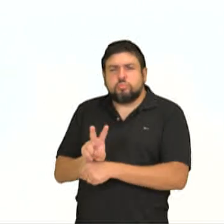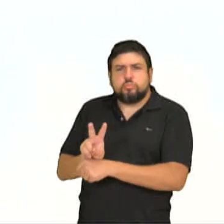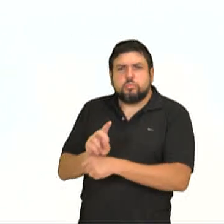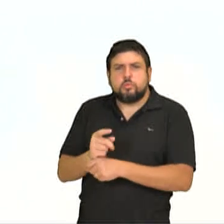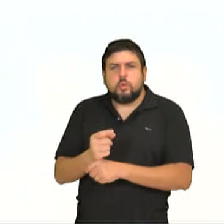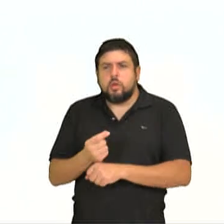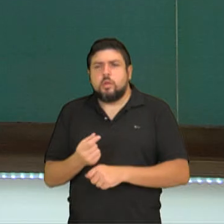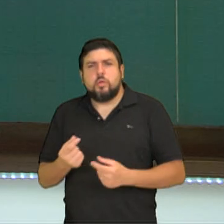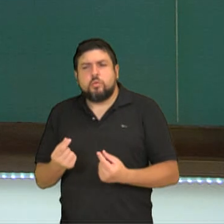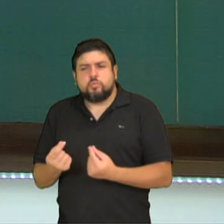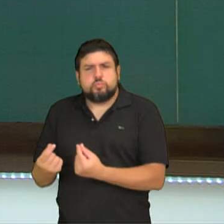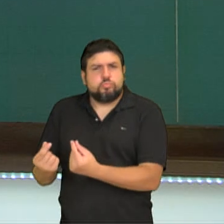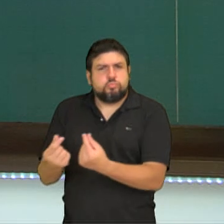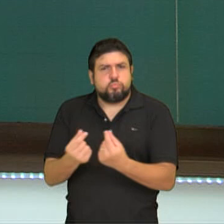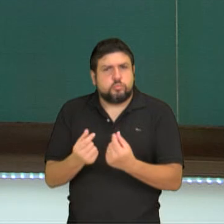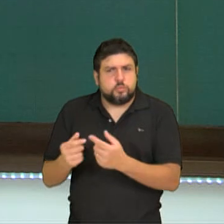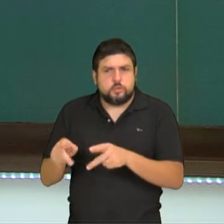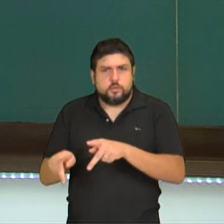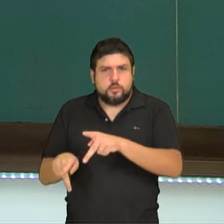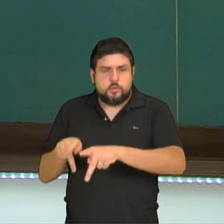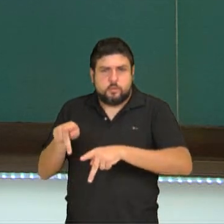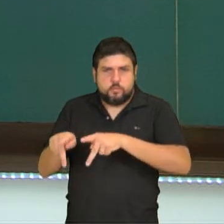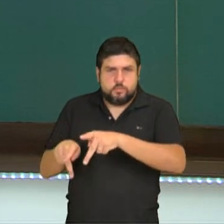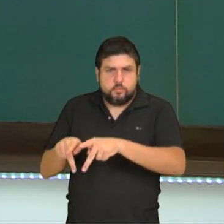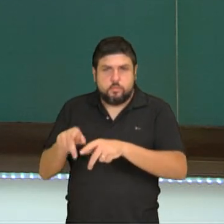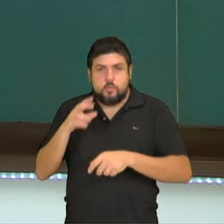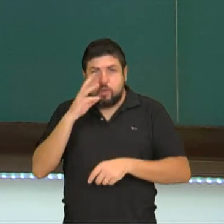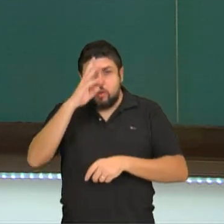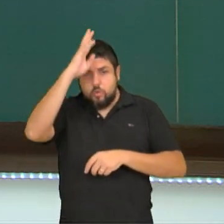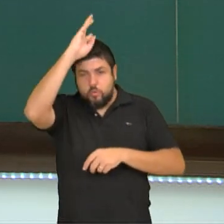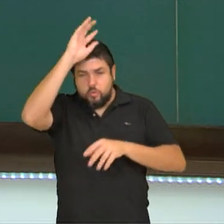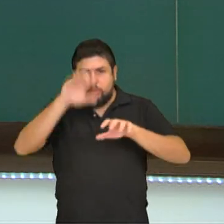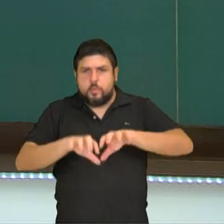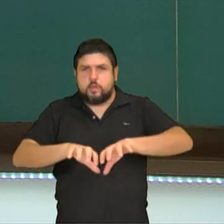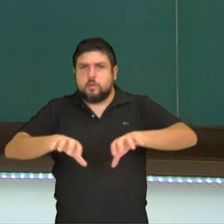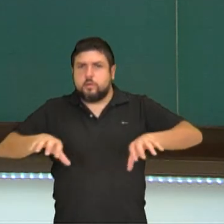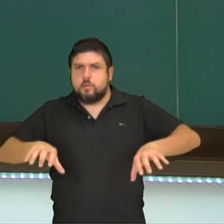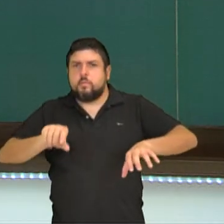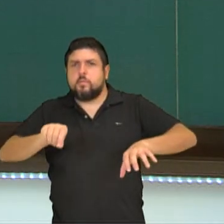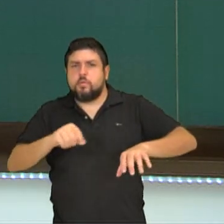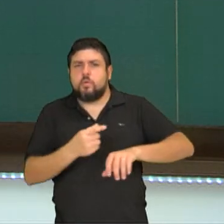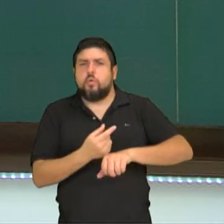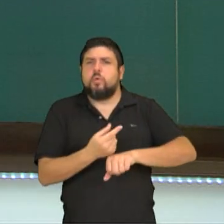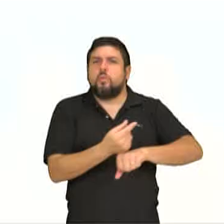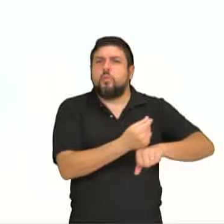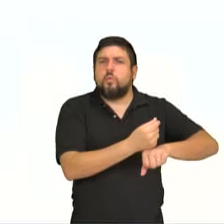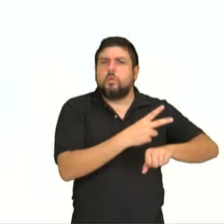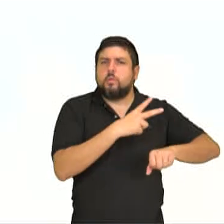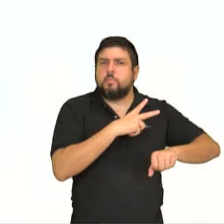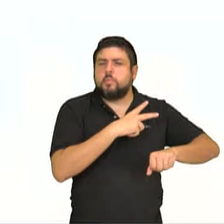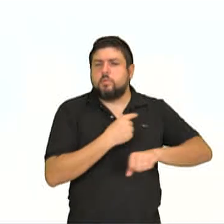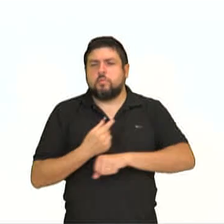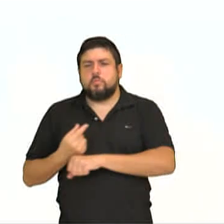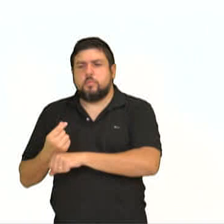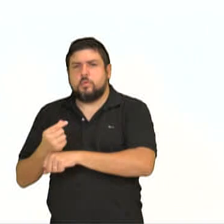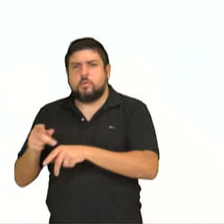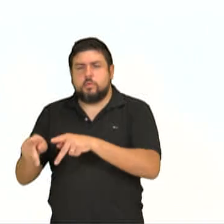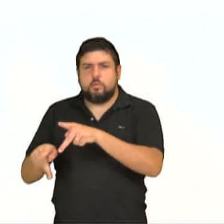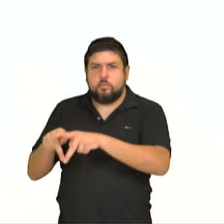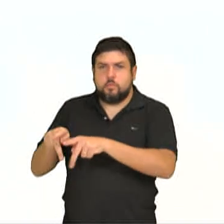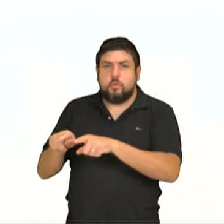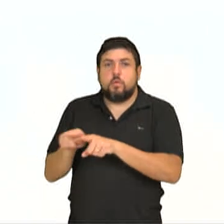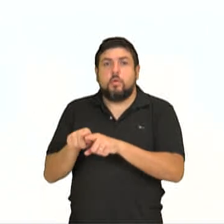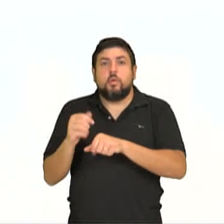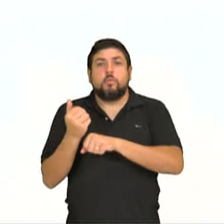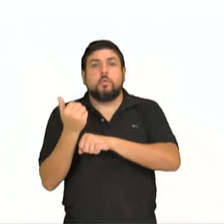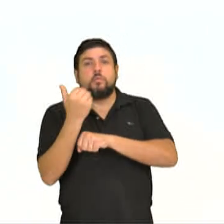seja, o dinheiro público. Roma, com a República, vai separar o que é público do que é privado, né? A política externa e guerra,